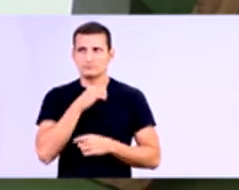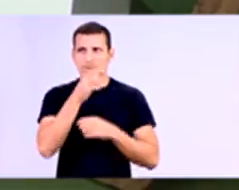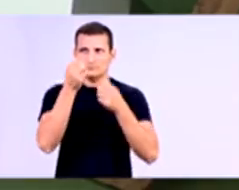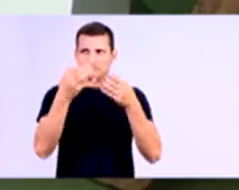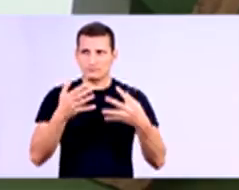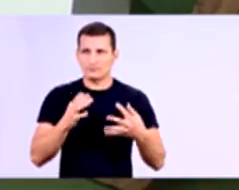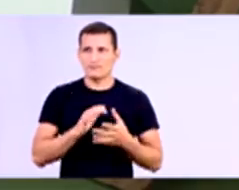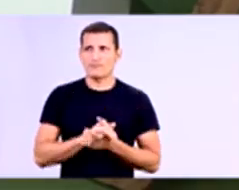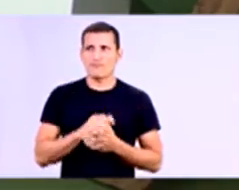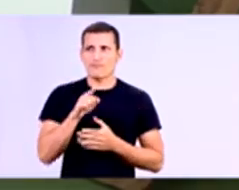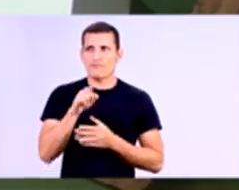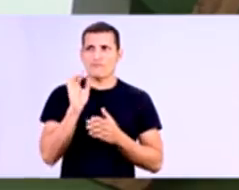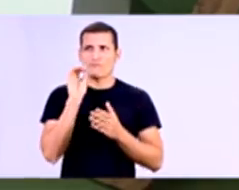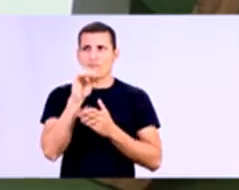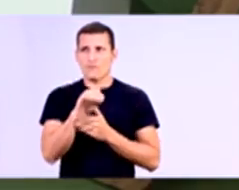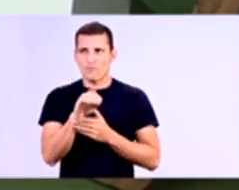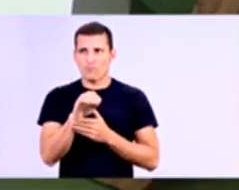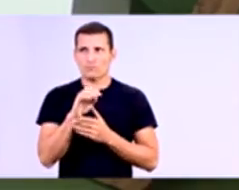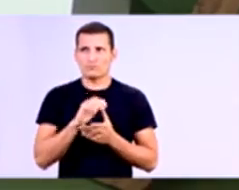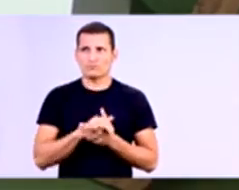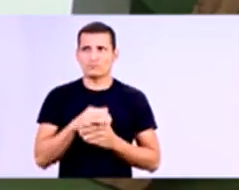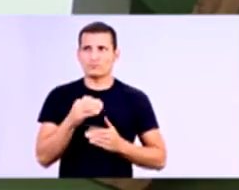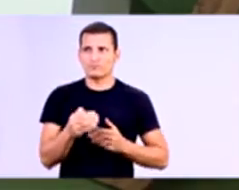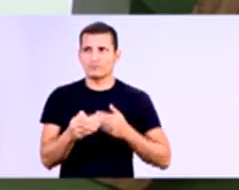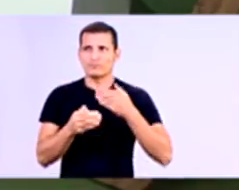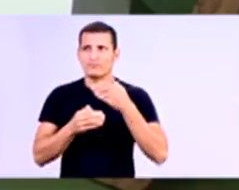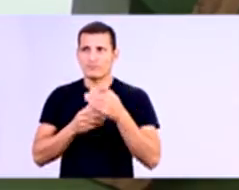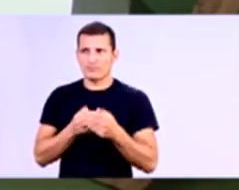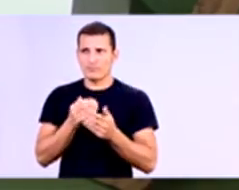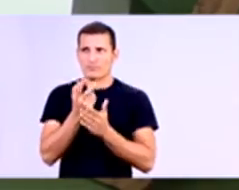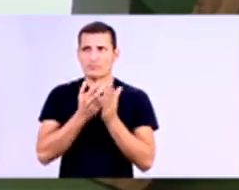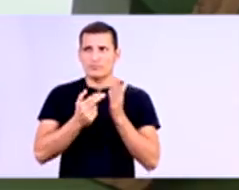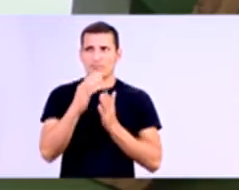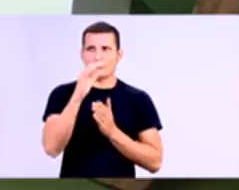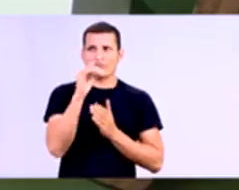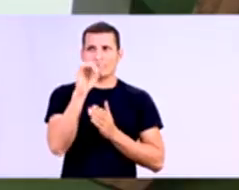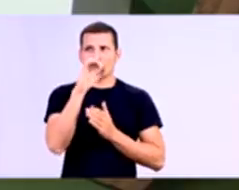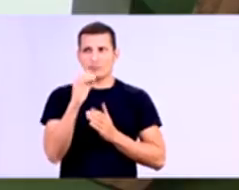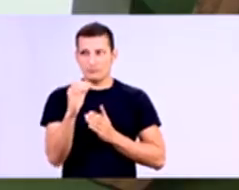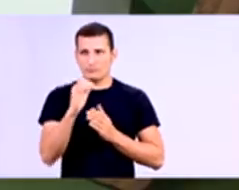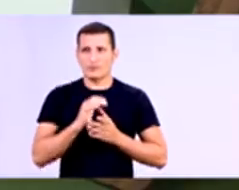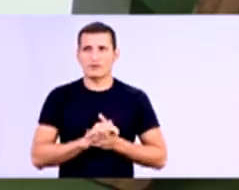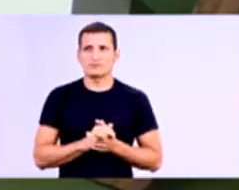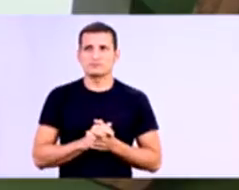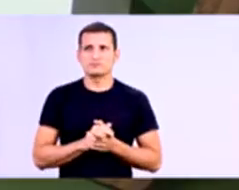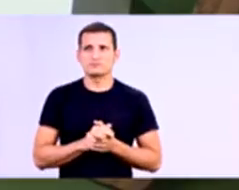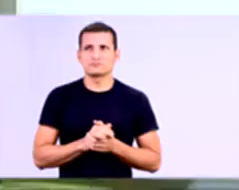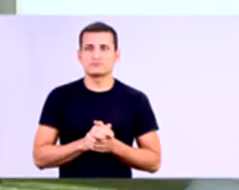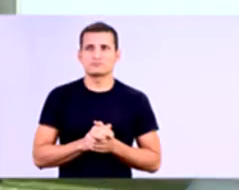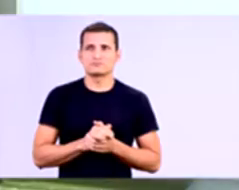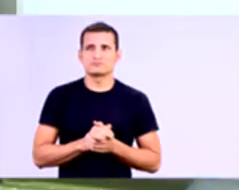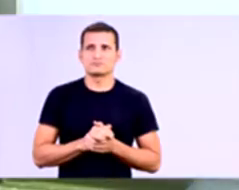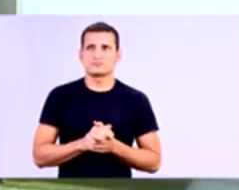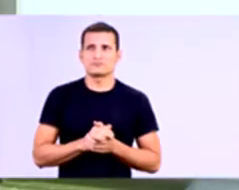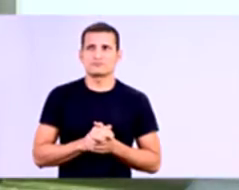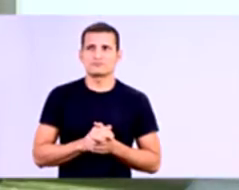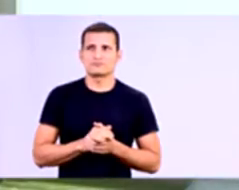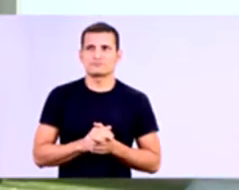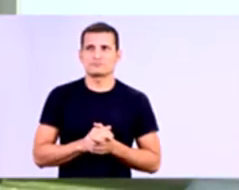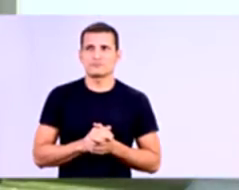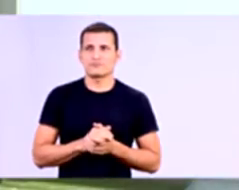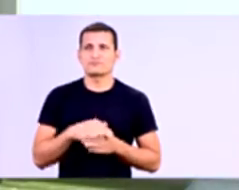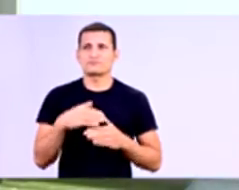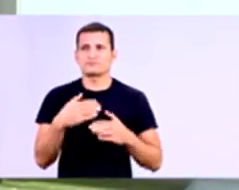Que ele coloca um passo a passo do diagrama de casos de uso, né? Então vejam só, pessoal, o